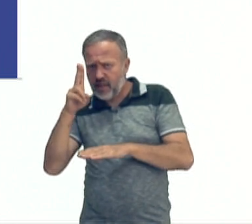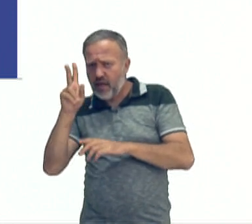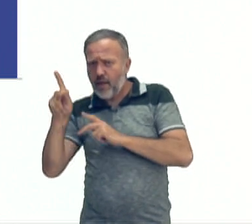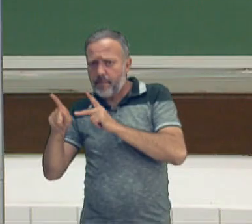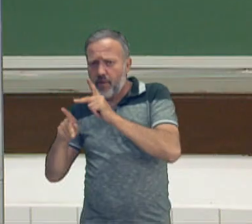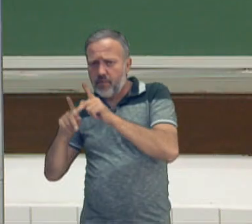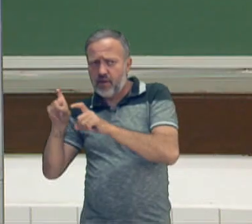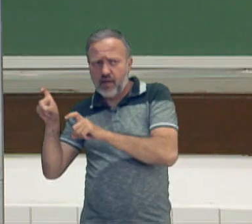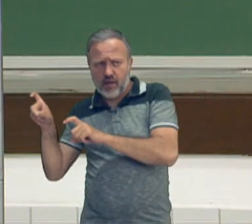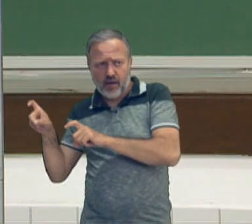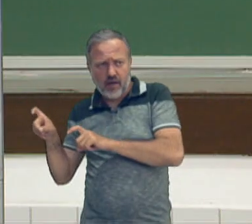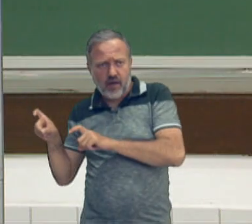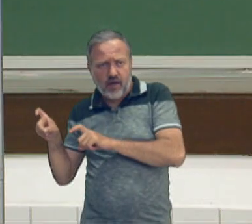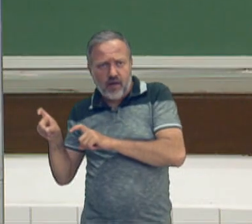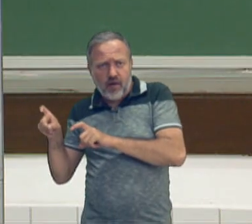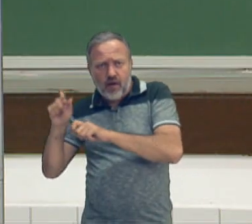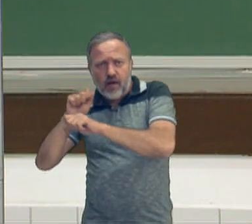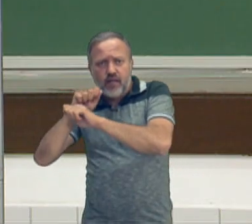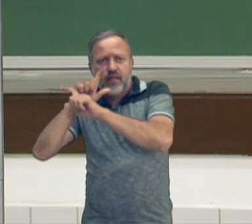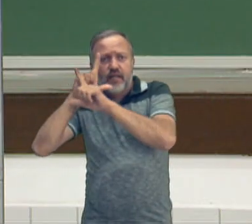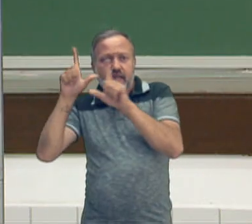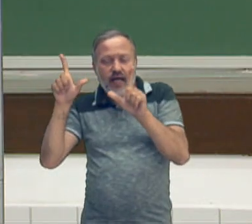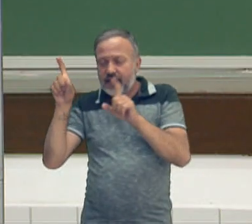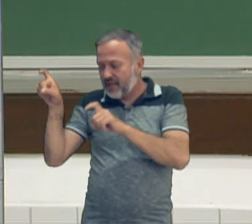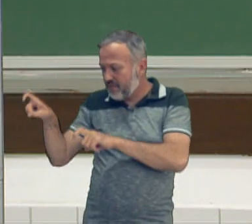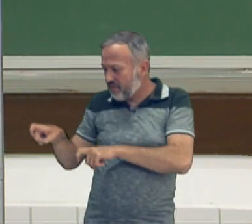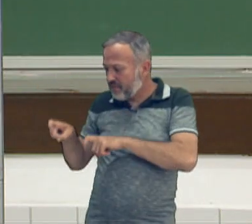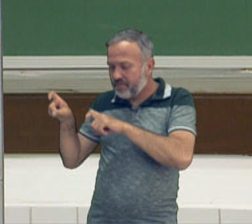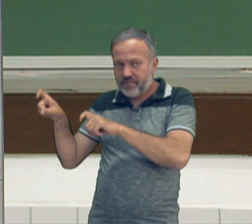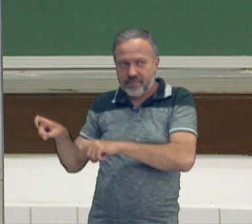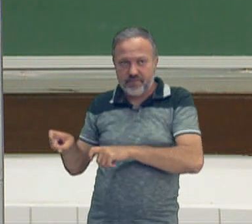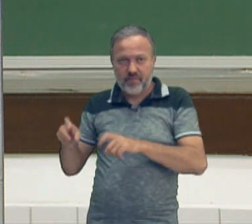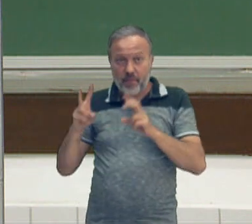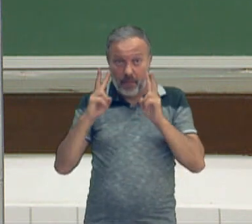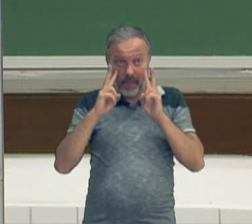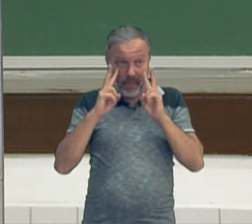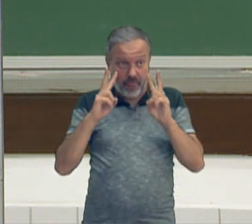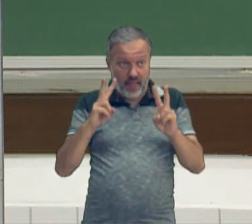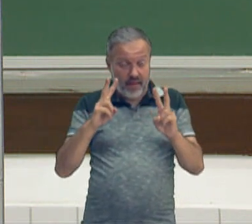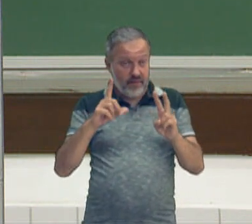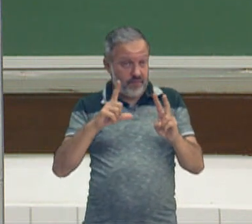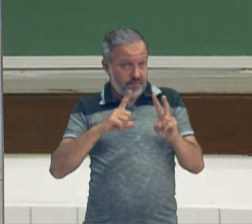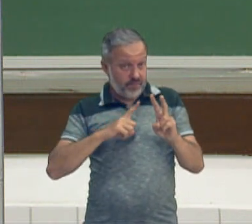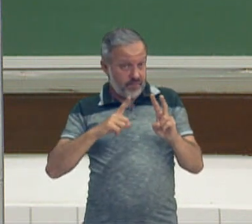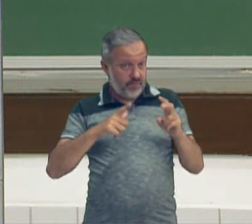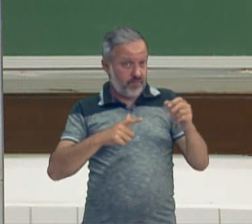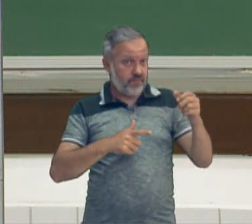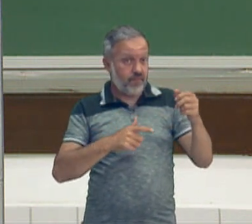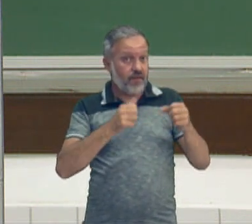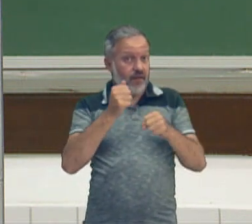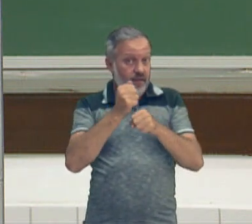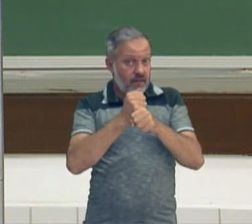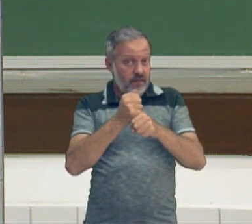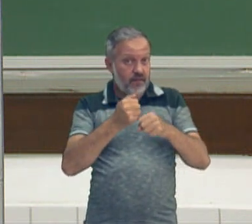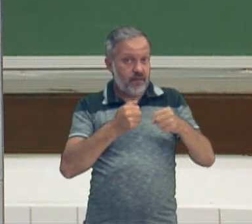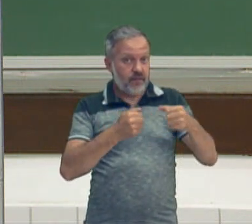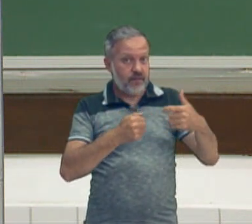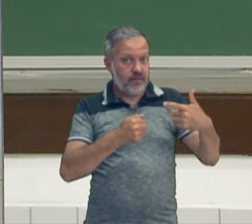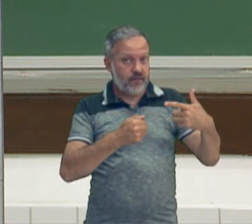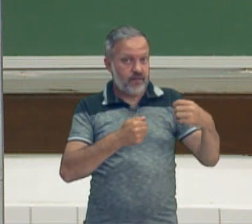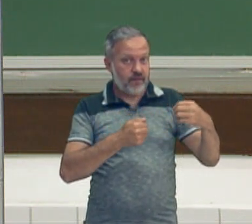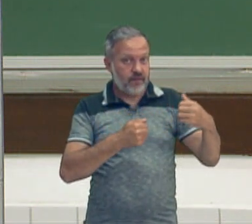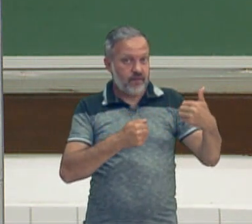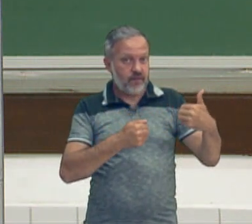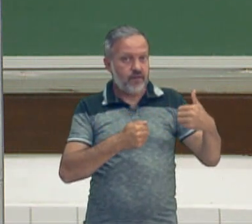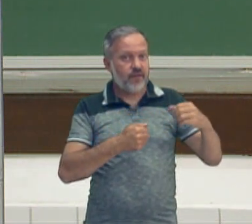quantidade de pessoas morando na área da cidade e mais pessoas morando na área urbana. Vamos